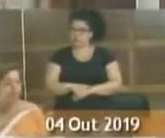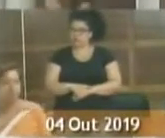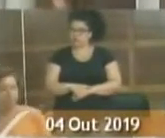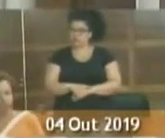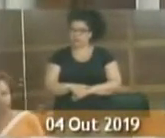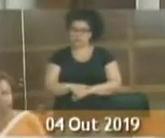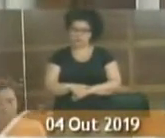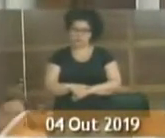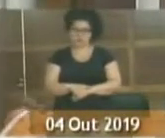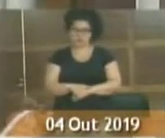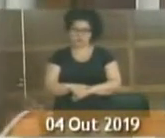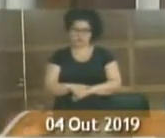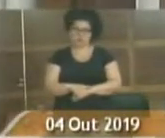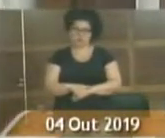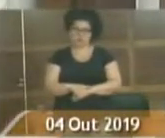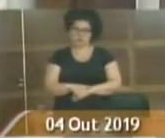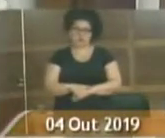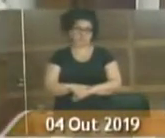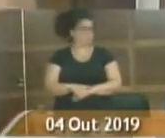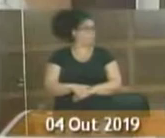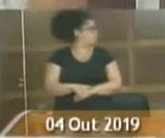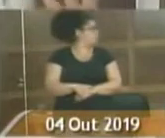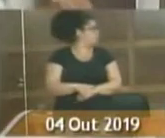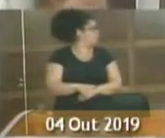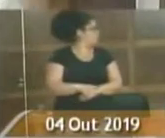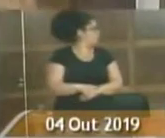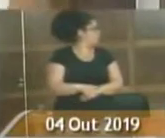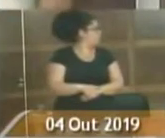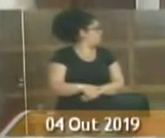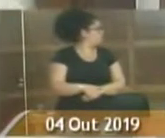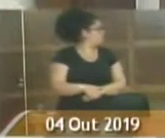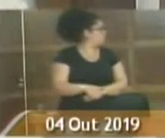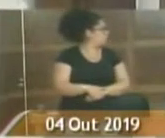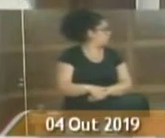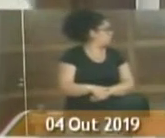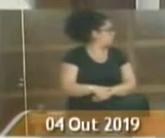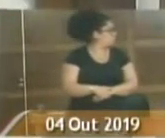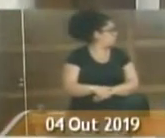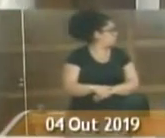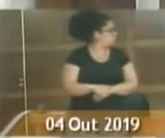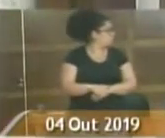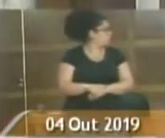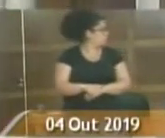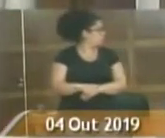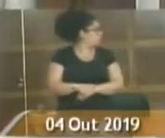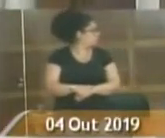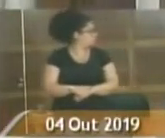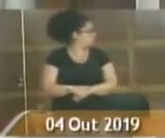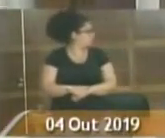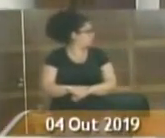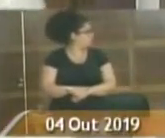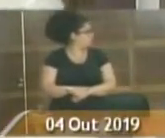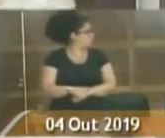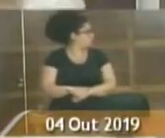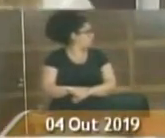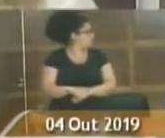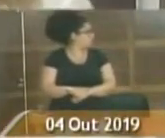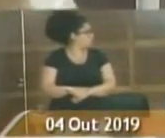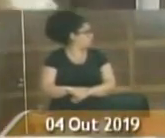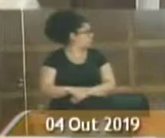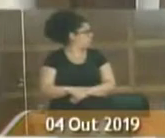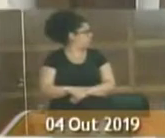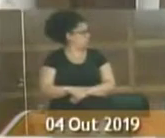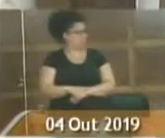tem bicheira, berne, a gente tira a berne e eu fecho aquele buraco numa aplicação. Entendeu? Oi. Mais